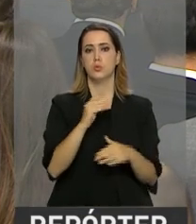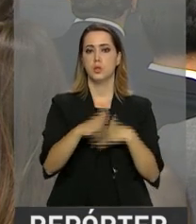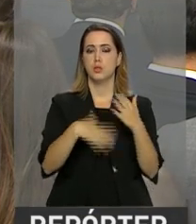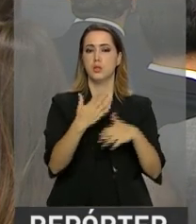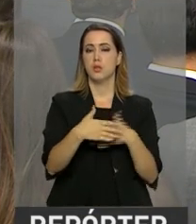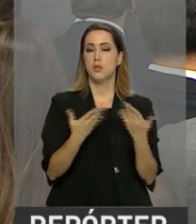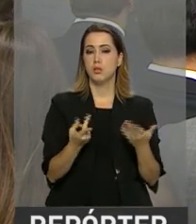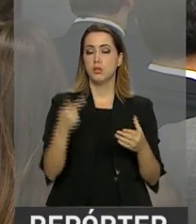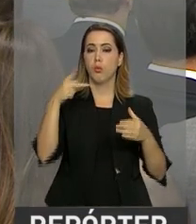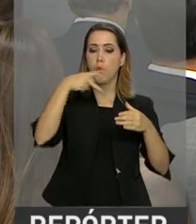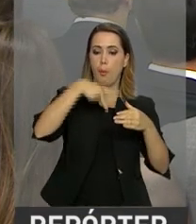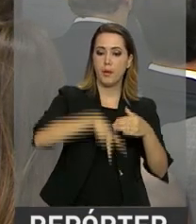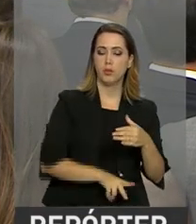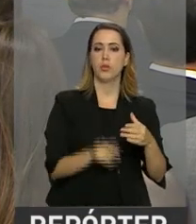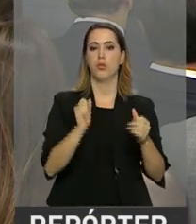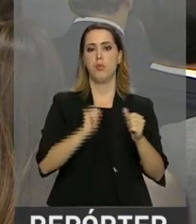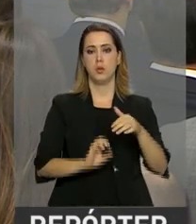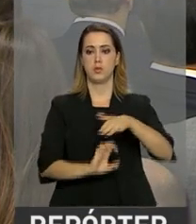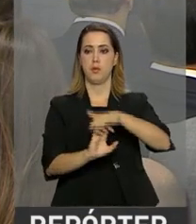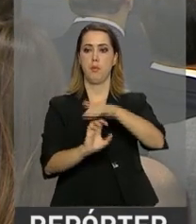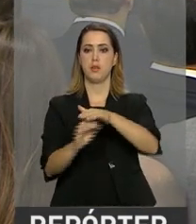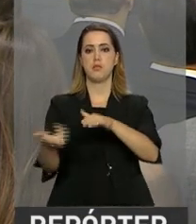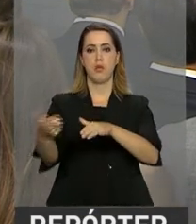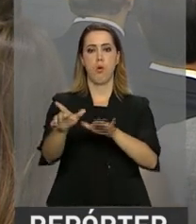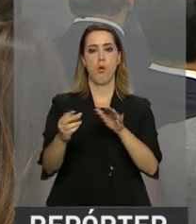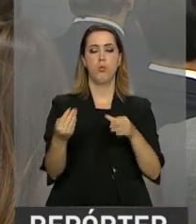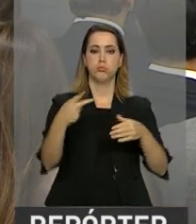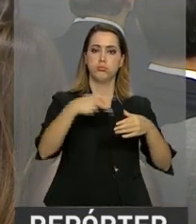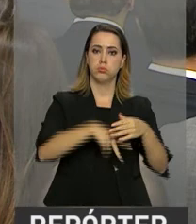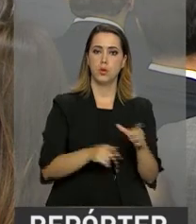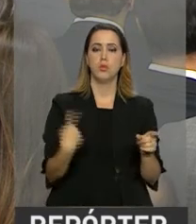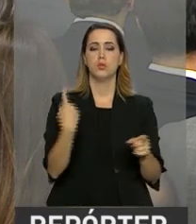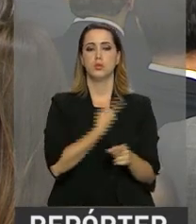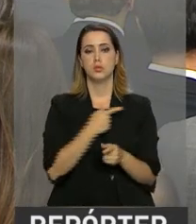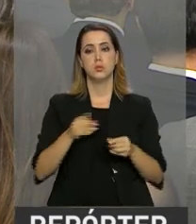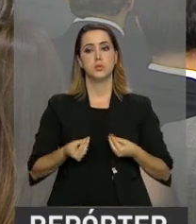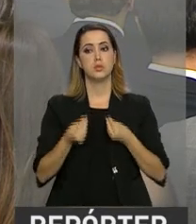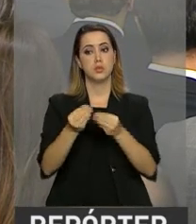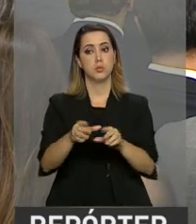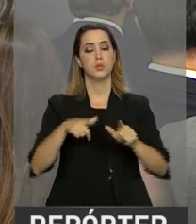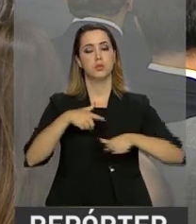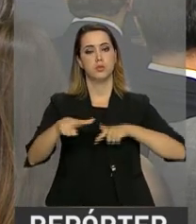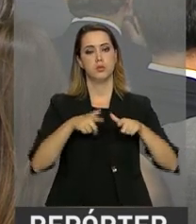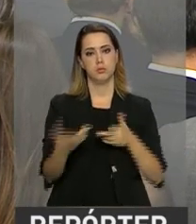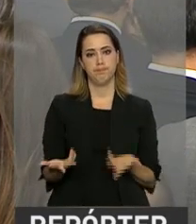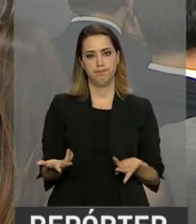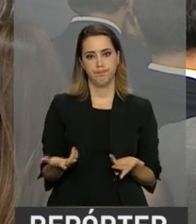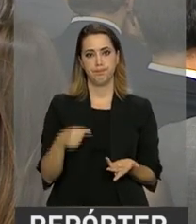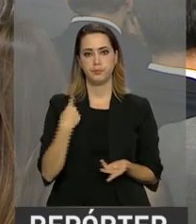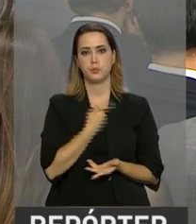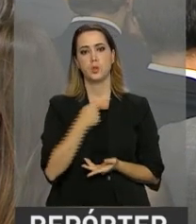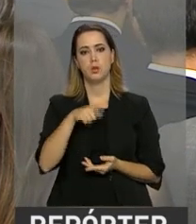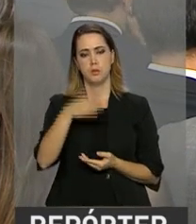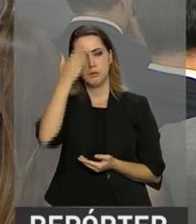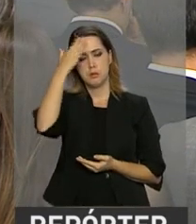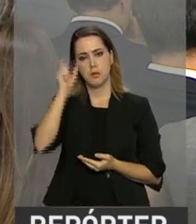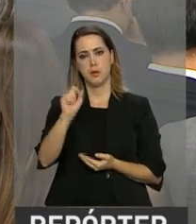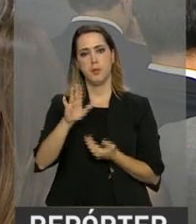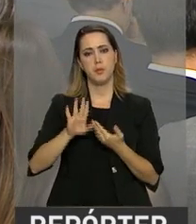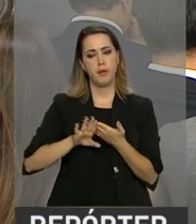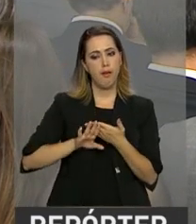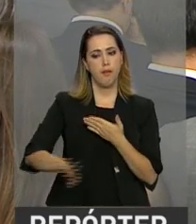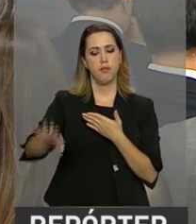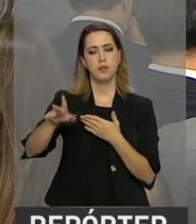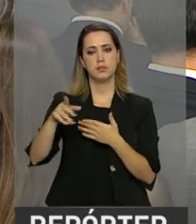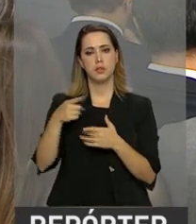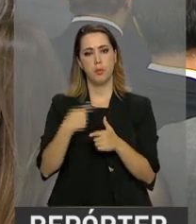exploração do petróleo, do pré-sal, nós estamos também ampliando a margem de empregos. Os senhores sabem que o combate ao desemprego é um